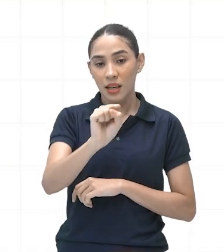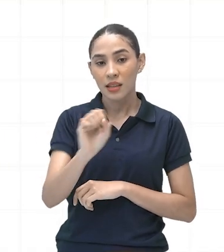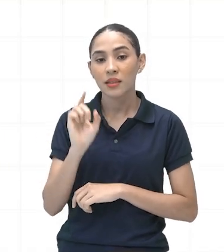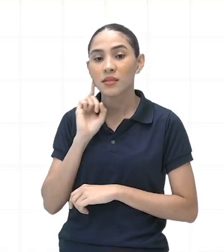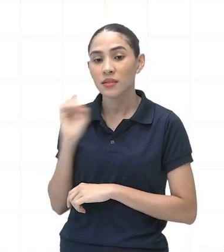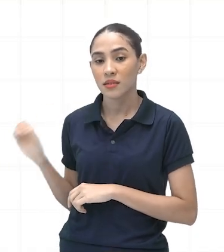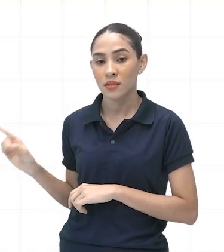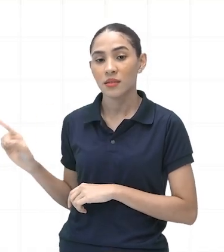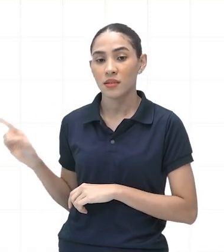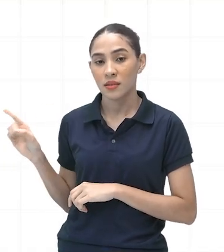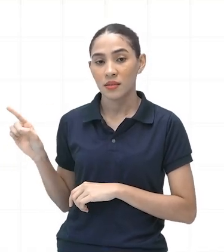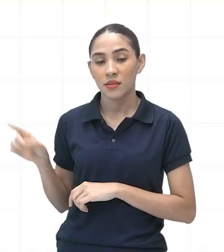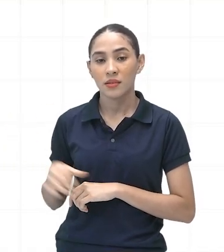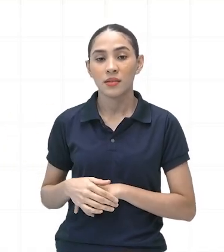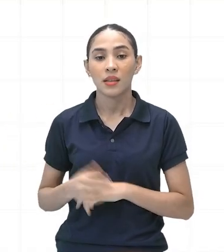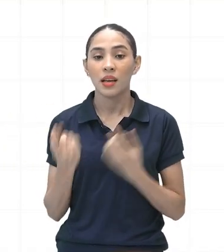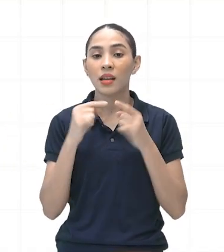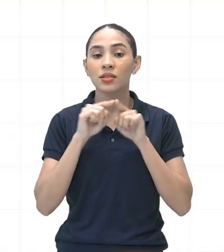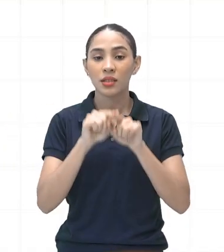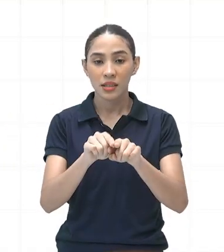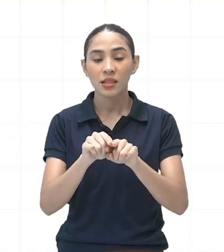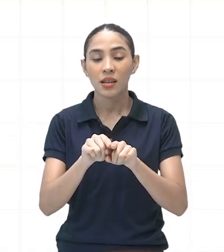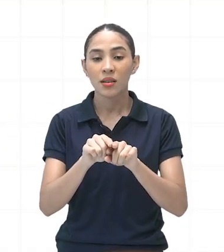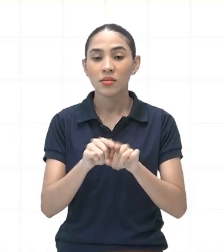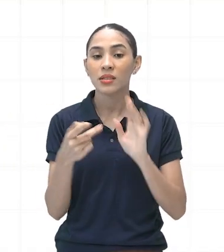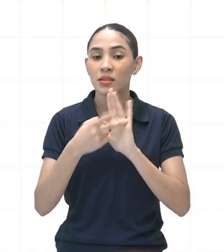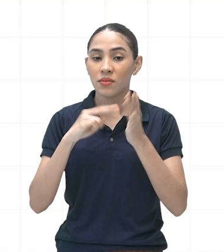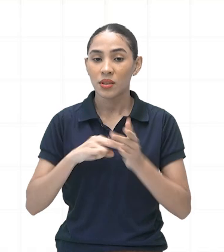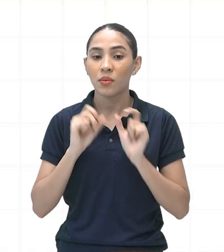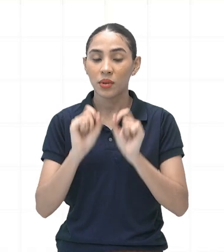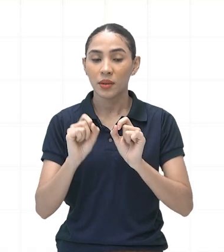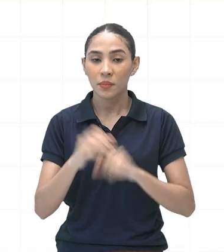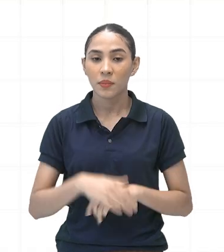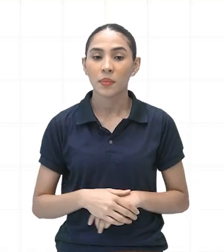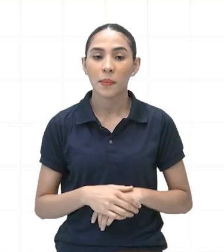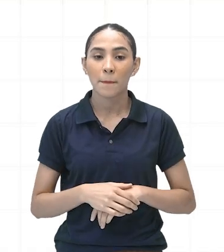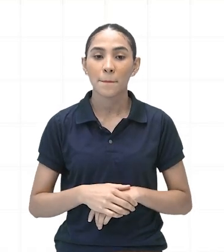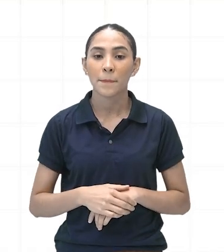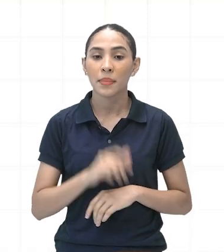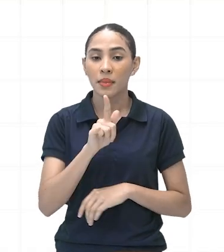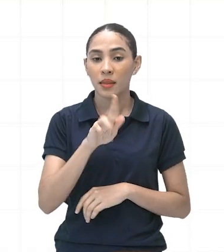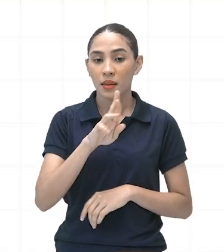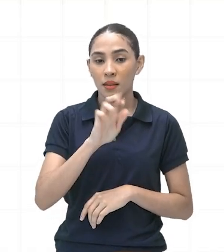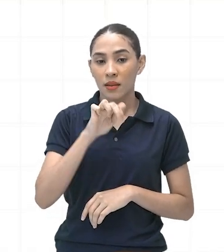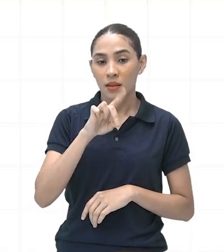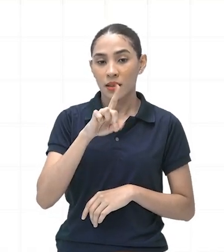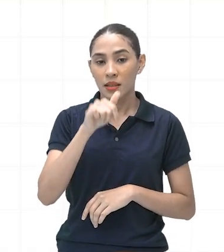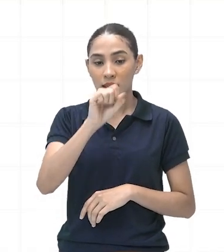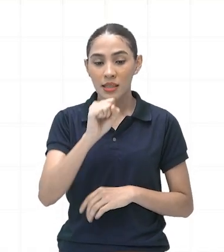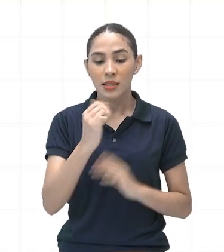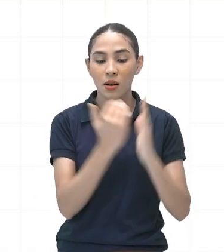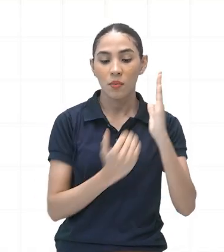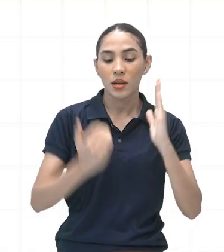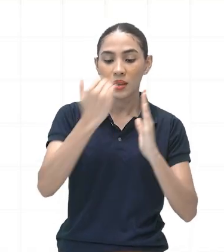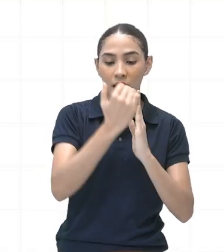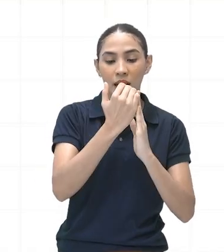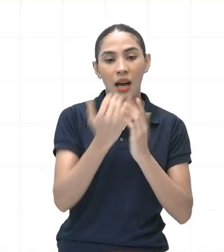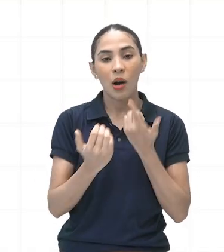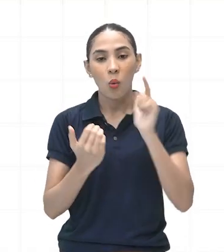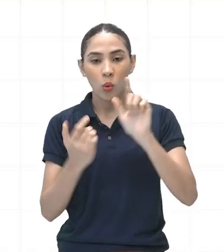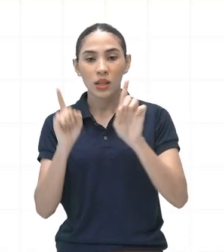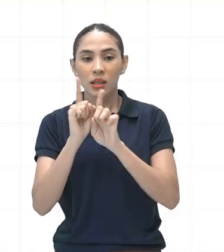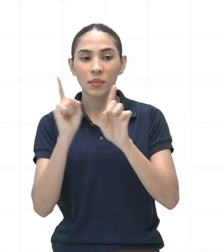grandezas estão indo na mesma direção, ou seja, quando uma grandeza aumentar, a outra também vai